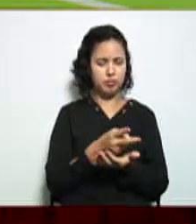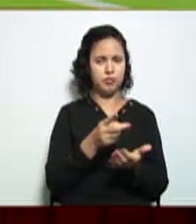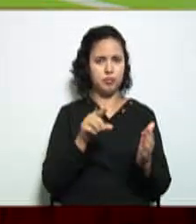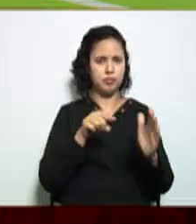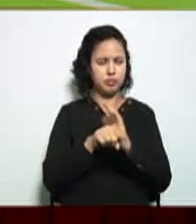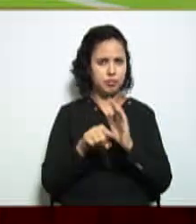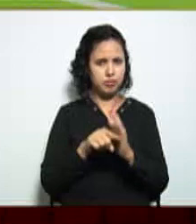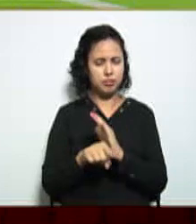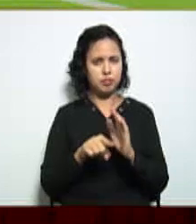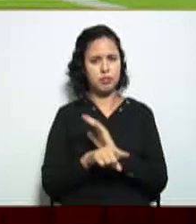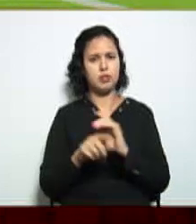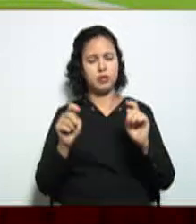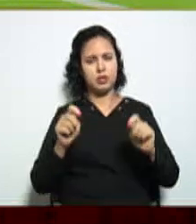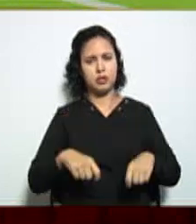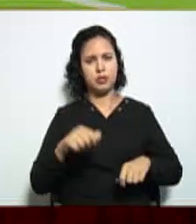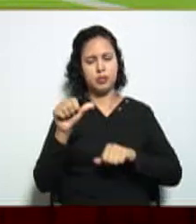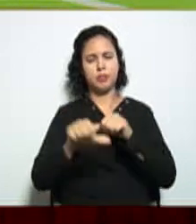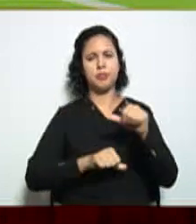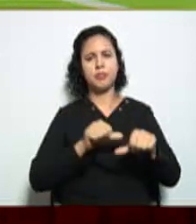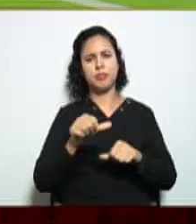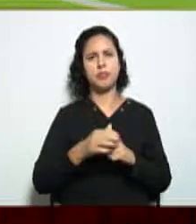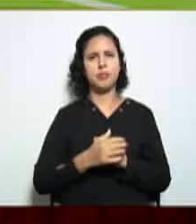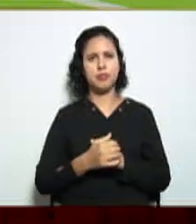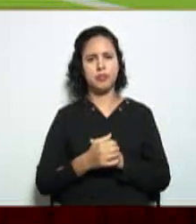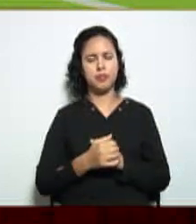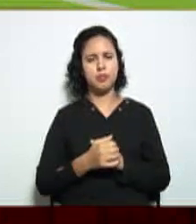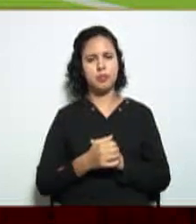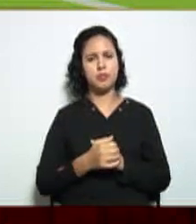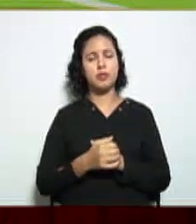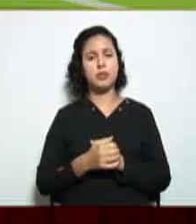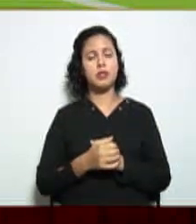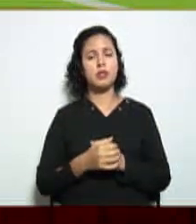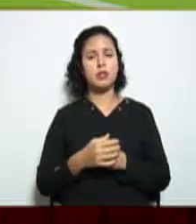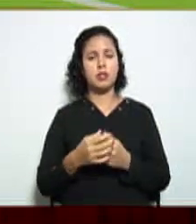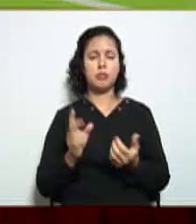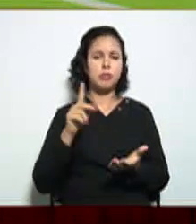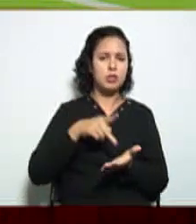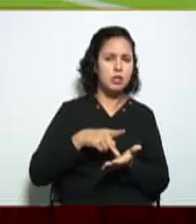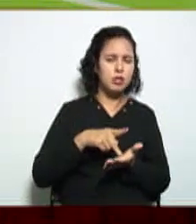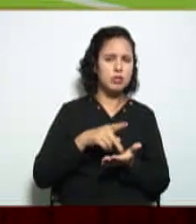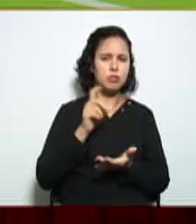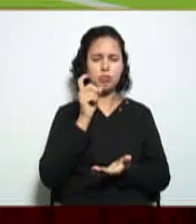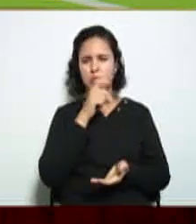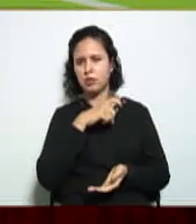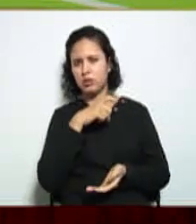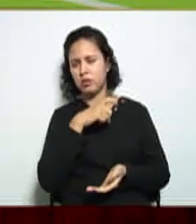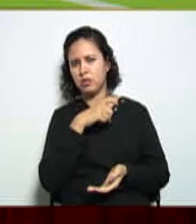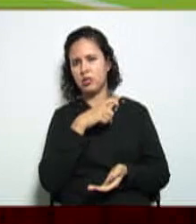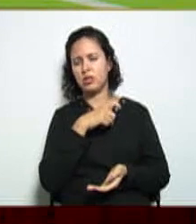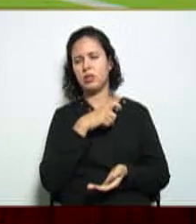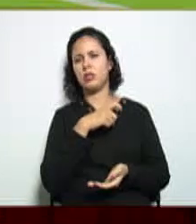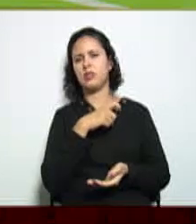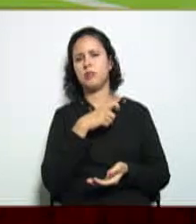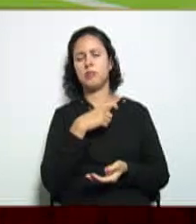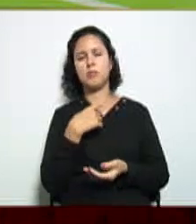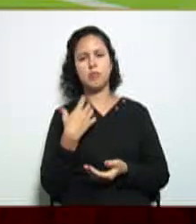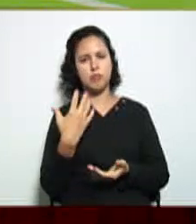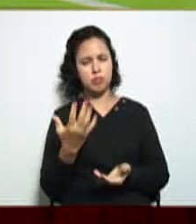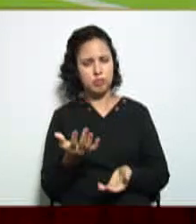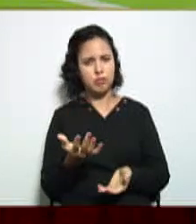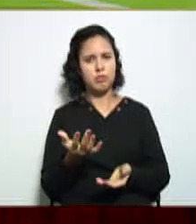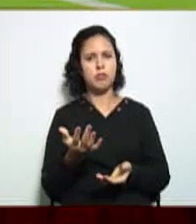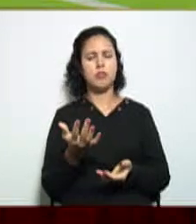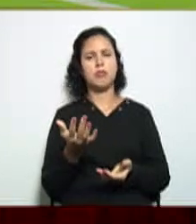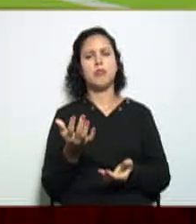sempre possível de mudança. E ele é argumentativo, porque eu tenho que perguntar se ele é verdade, né? Será que é verdade? Né? Será